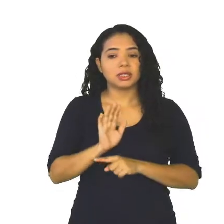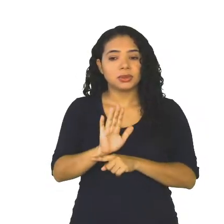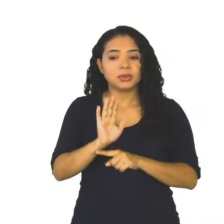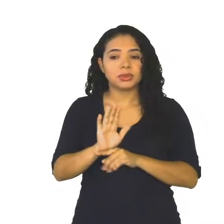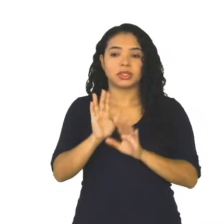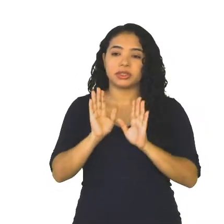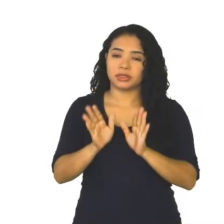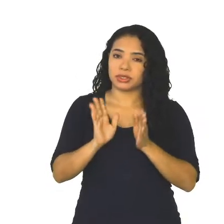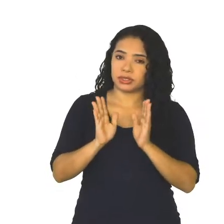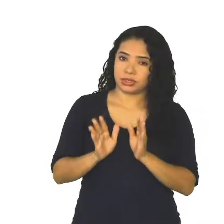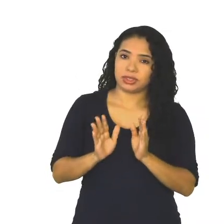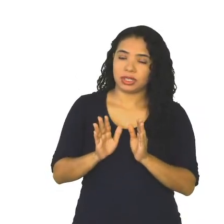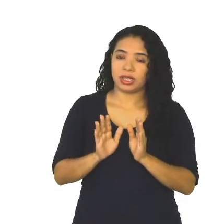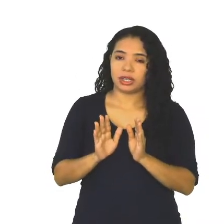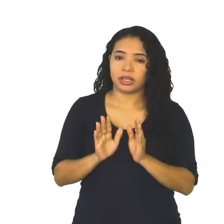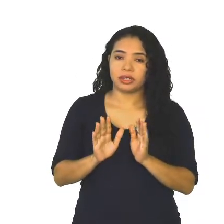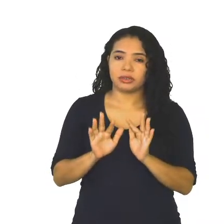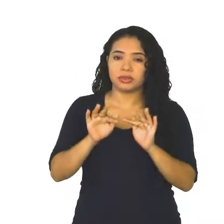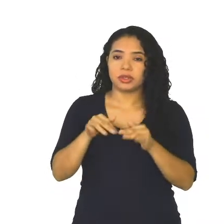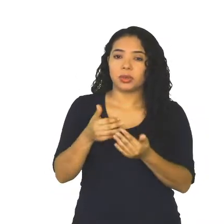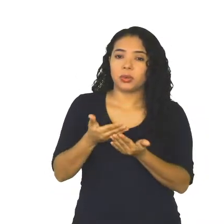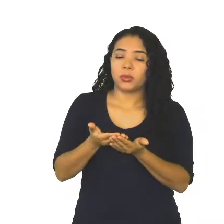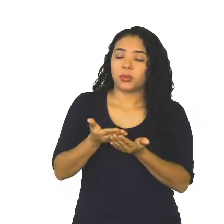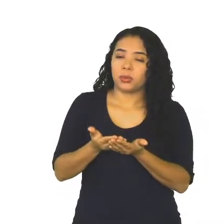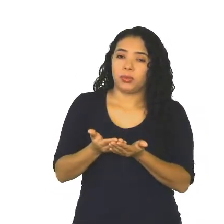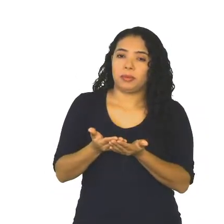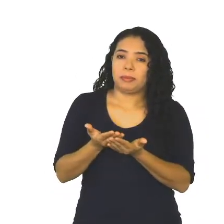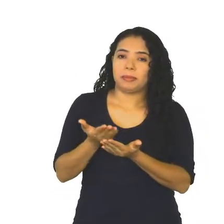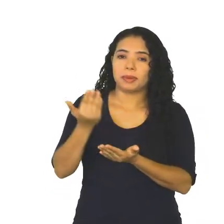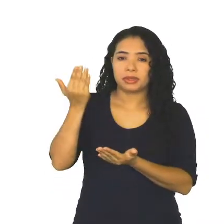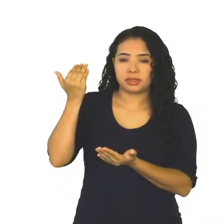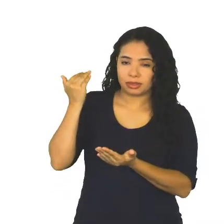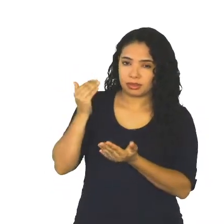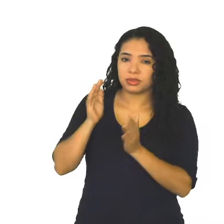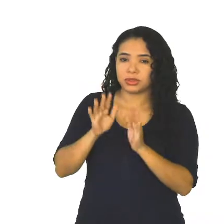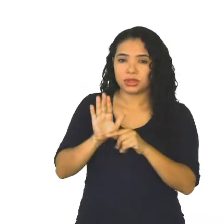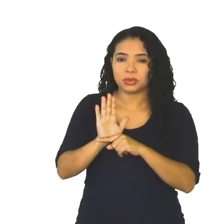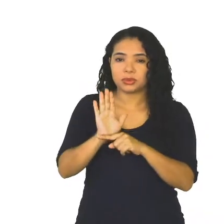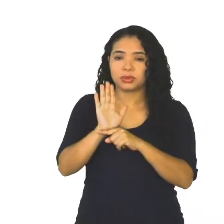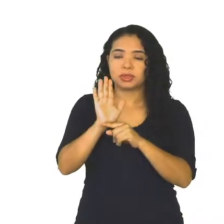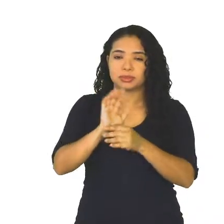nessa questão já lá no final da última aula, da aula anterior.